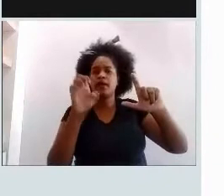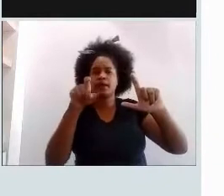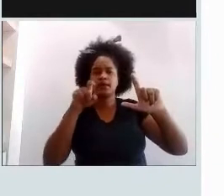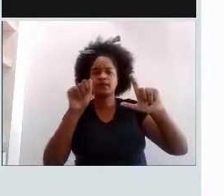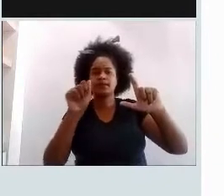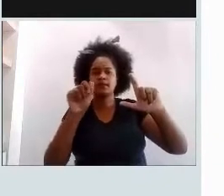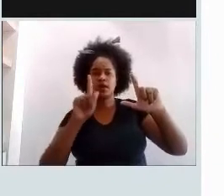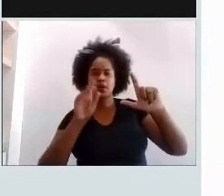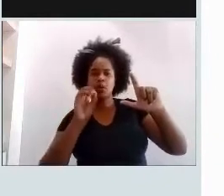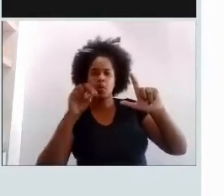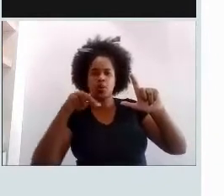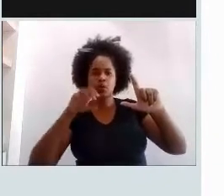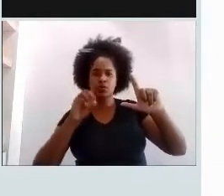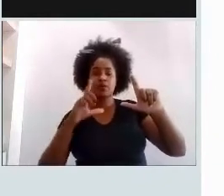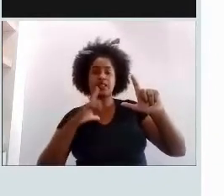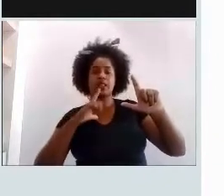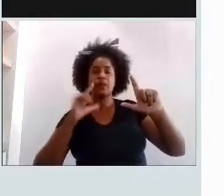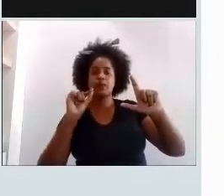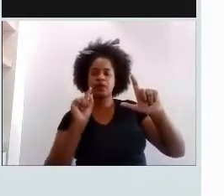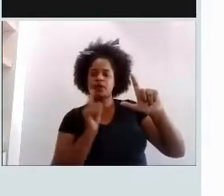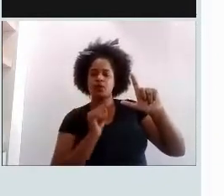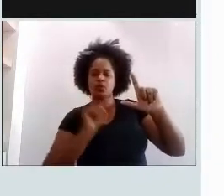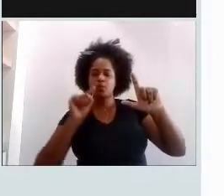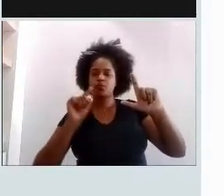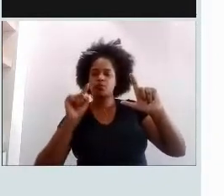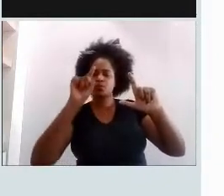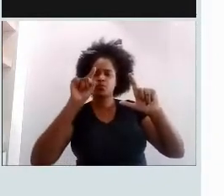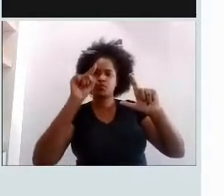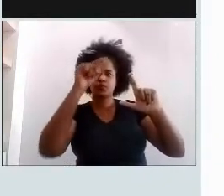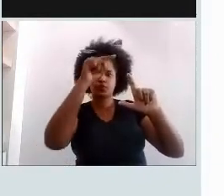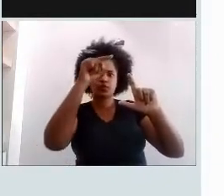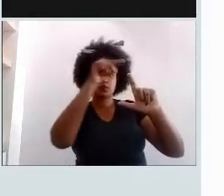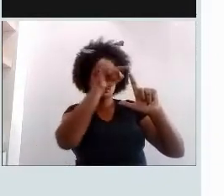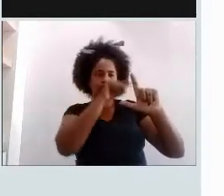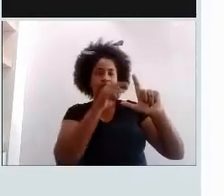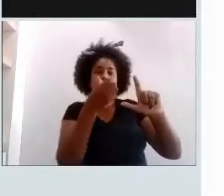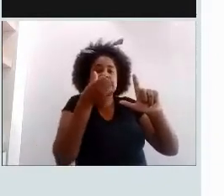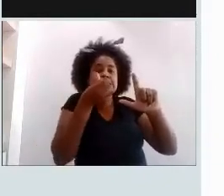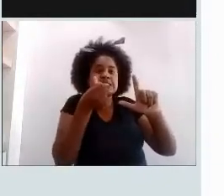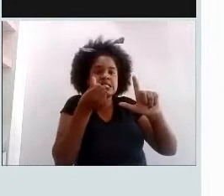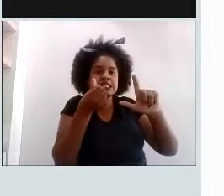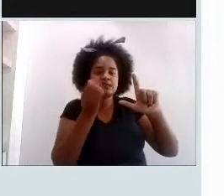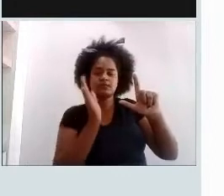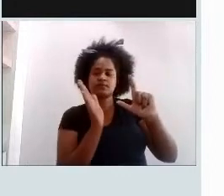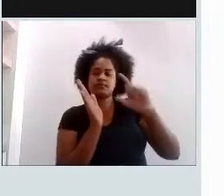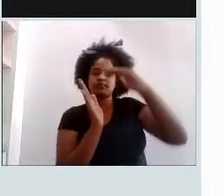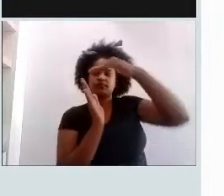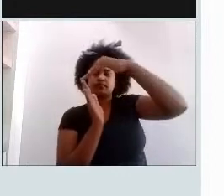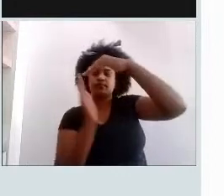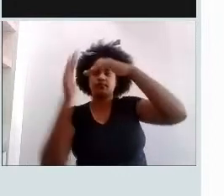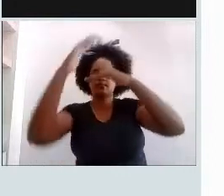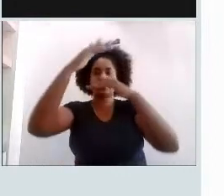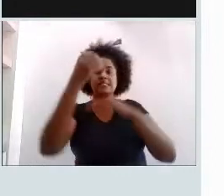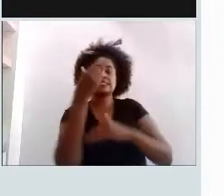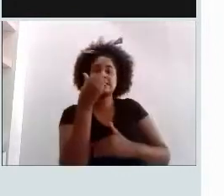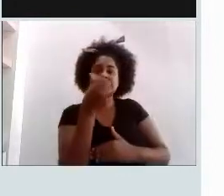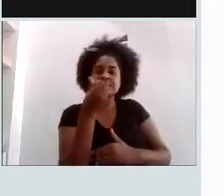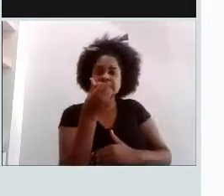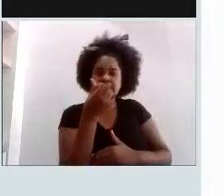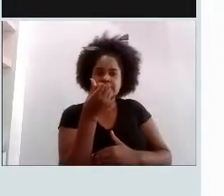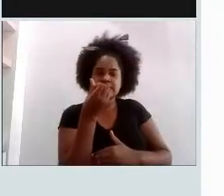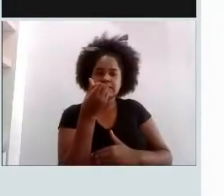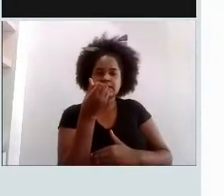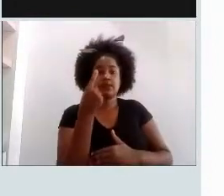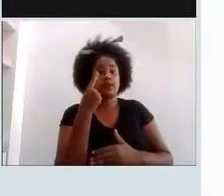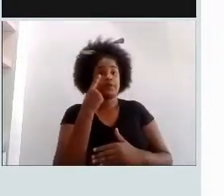certo? Essa figura maior, ela tem 2 vezes a medida do hexágono menor. Ela